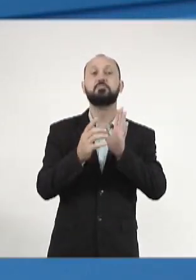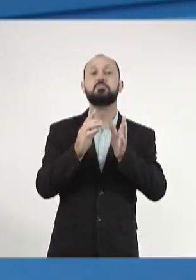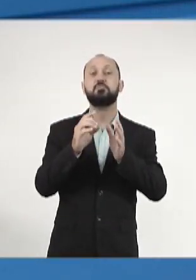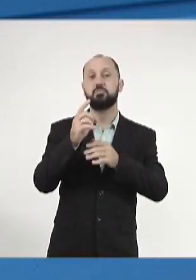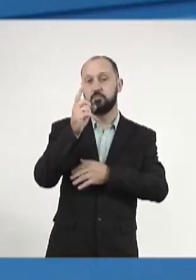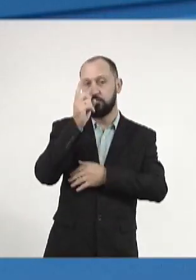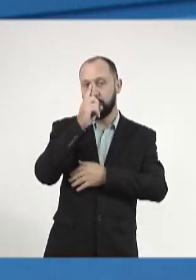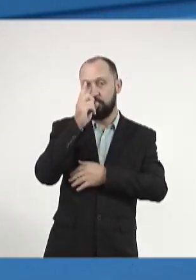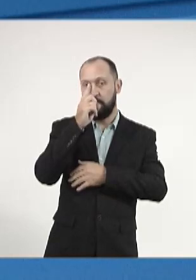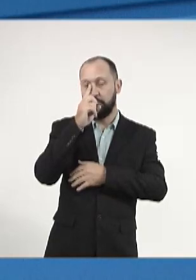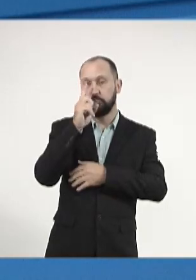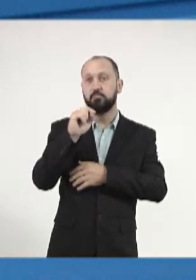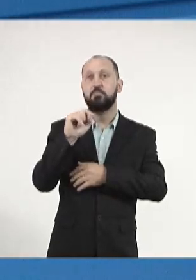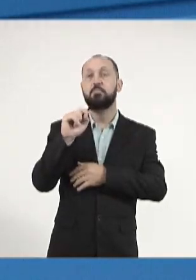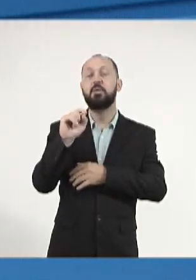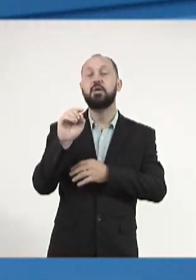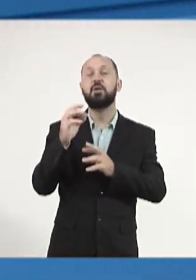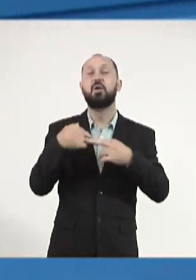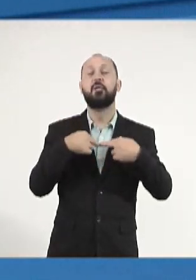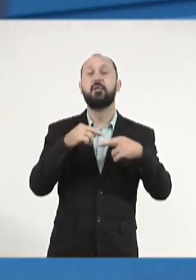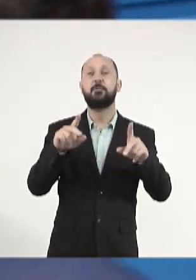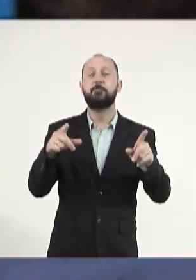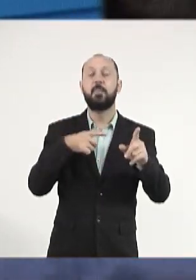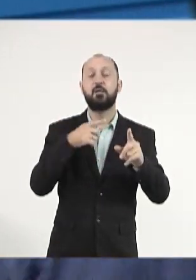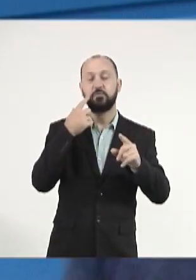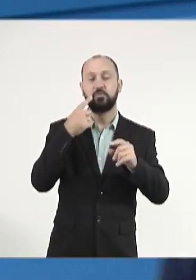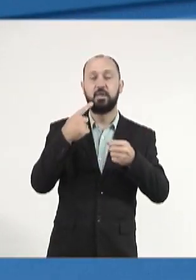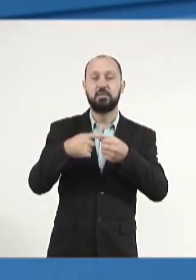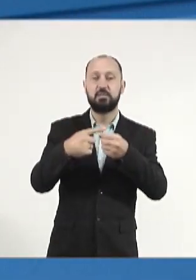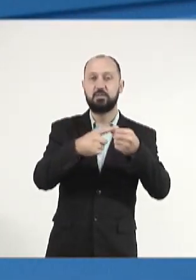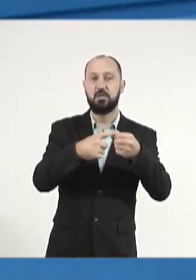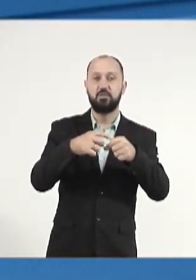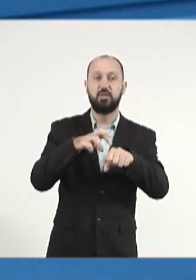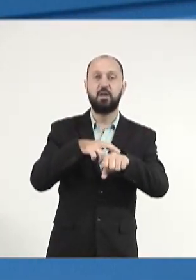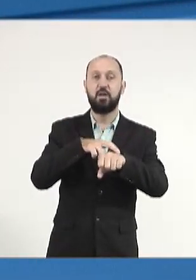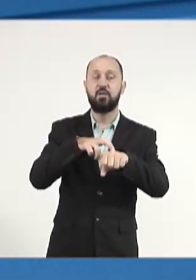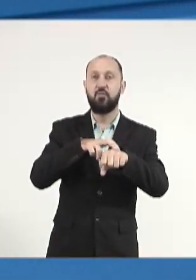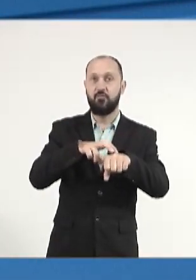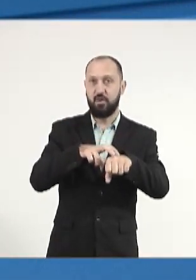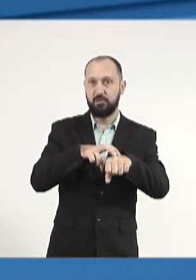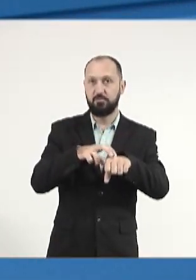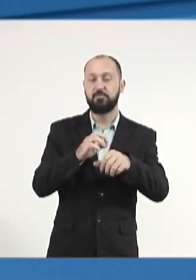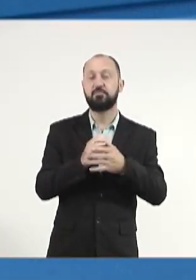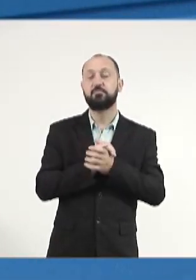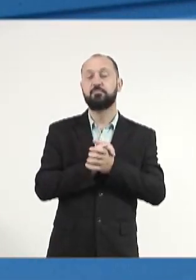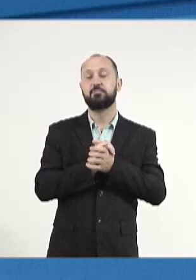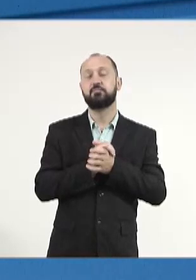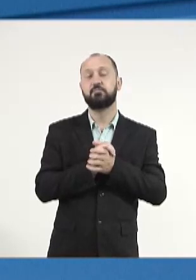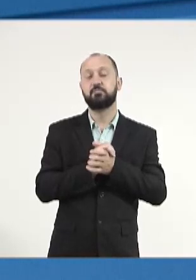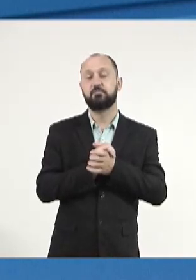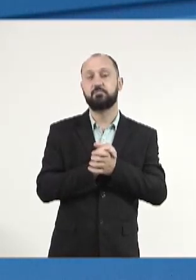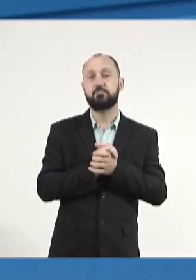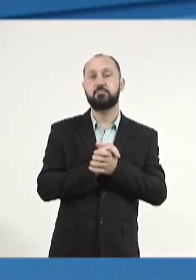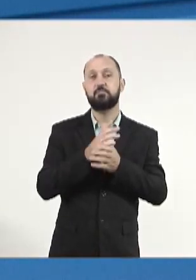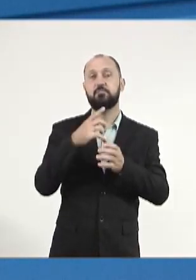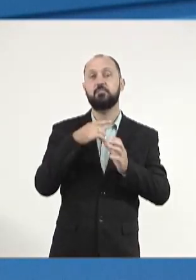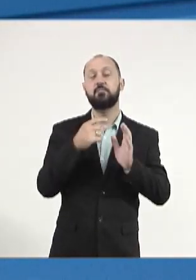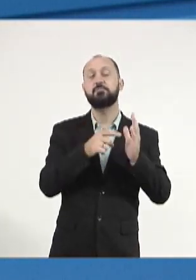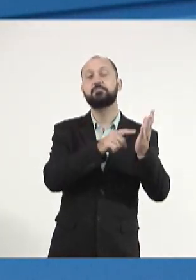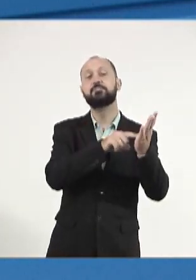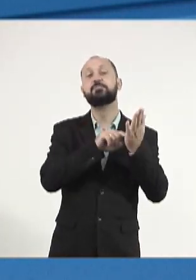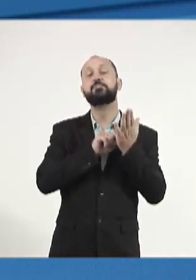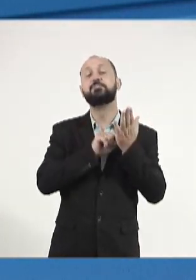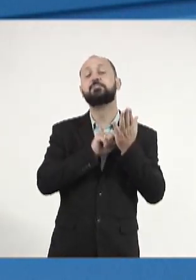uma mãe atípica, que eu estive na cidade de Rio Verde, conversei com uma mãe atípica e que apresenta para a